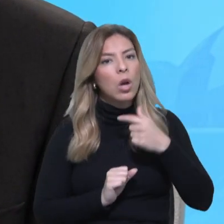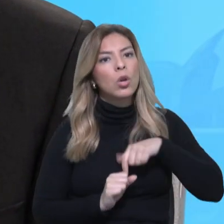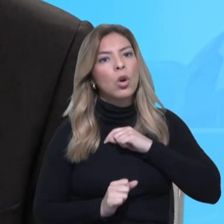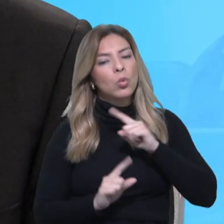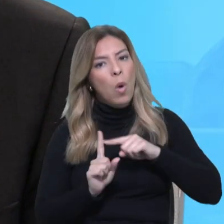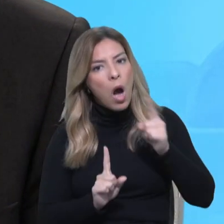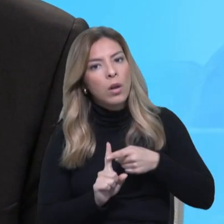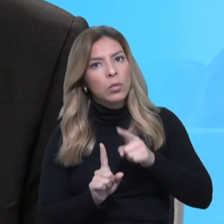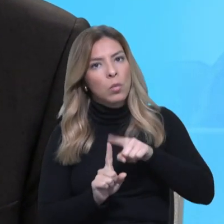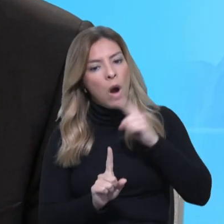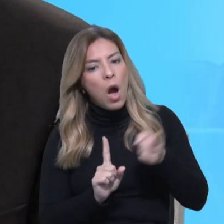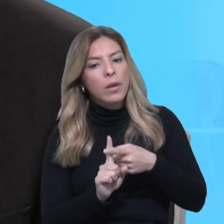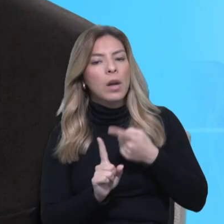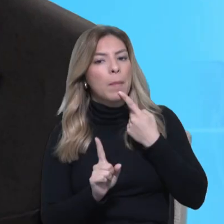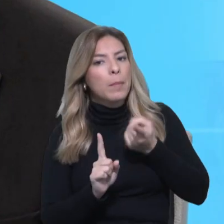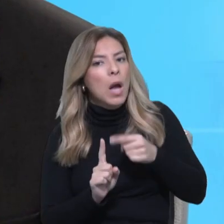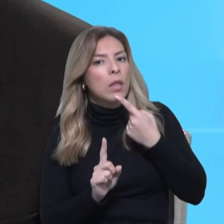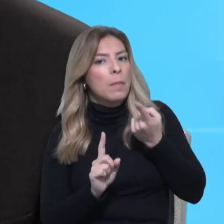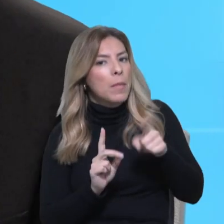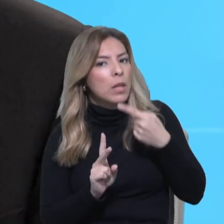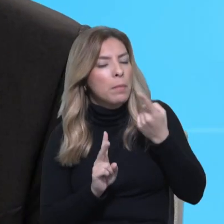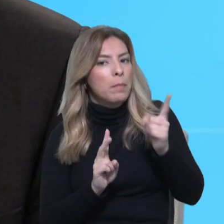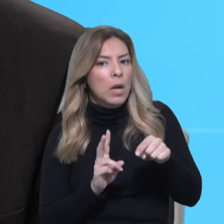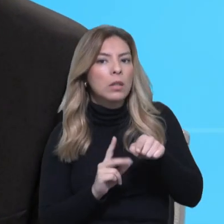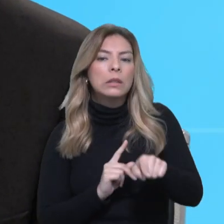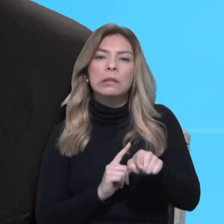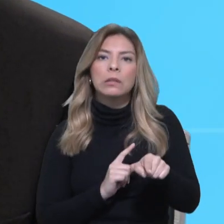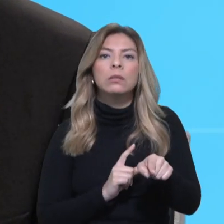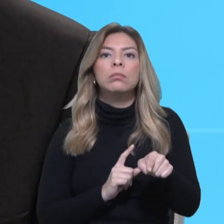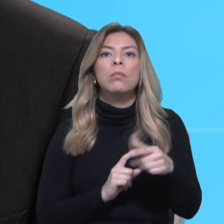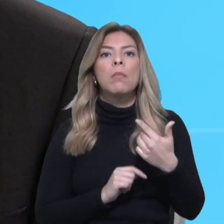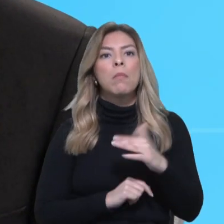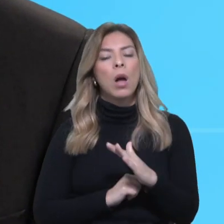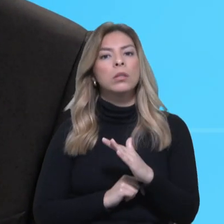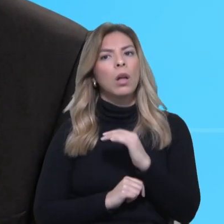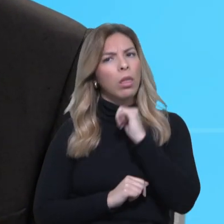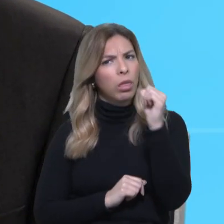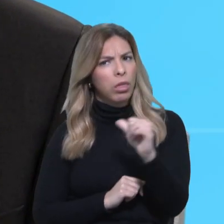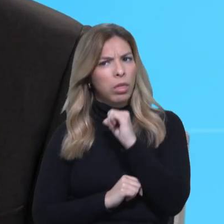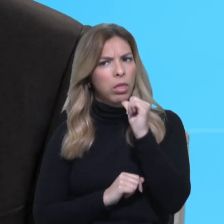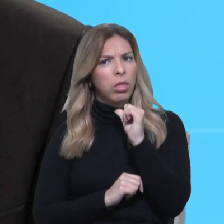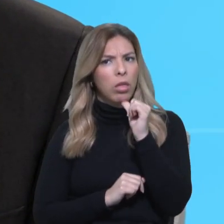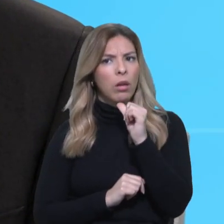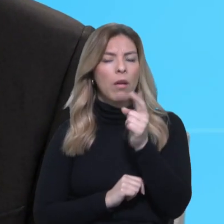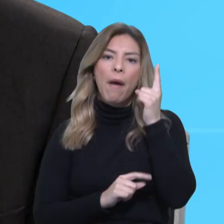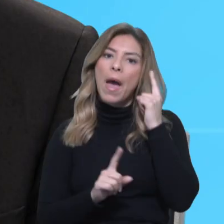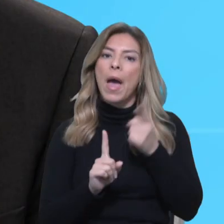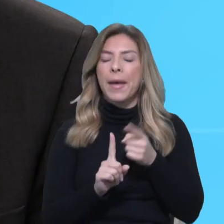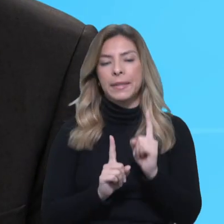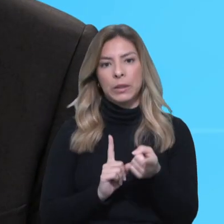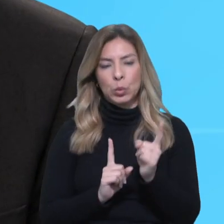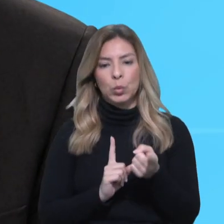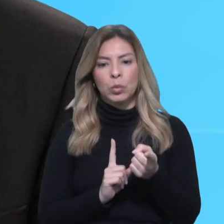anos, que com programas diferentes. Mas a intenção é precisamente essa que dizia no